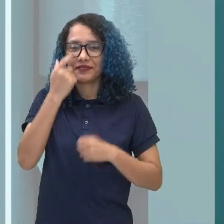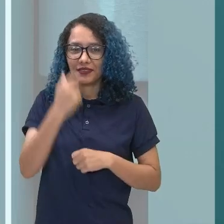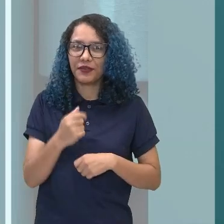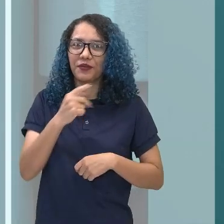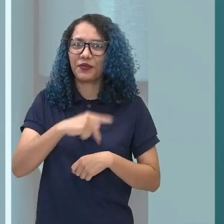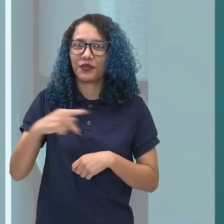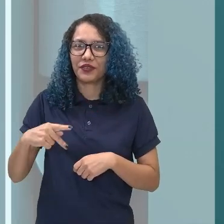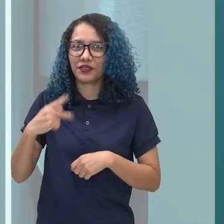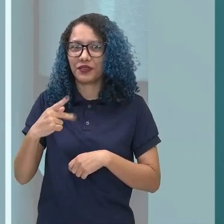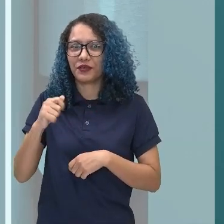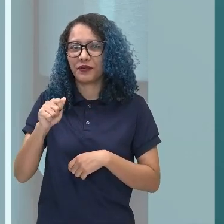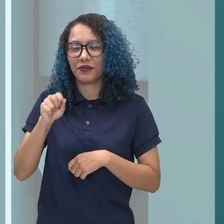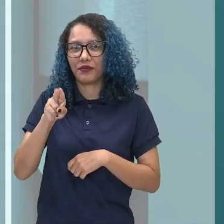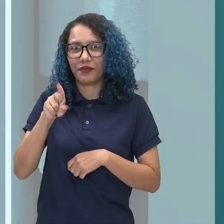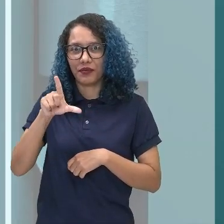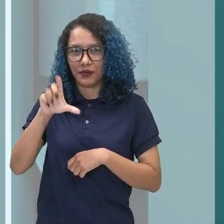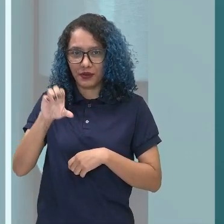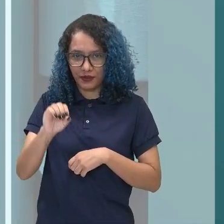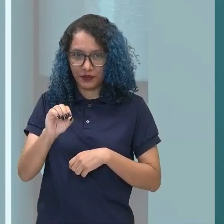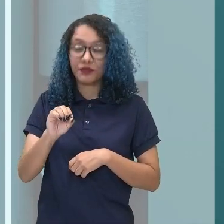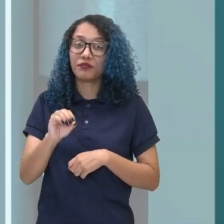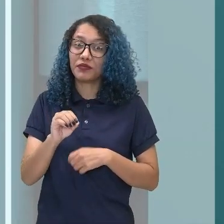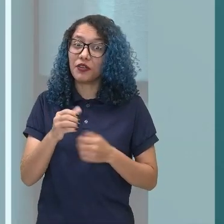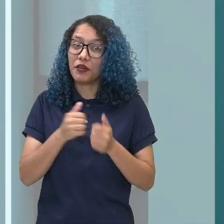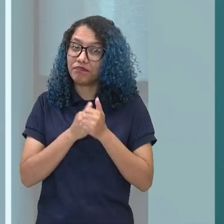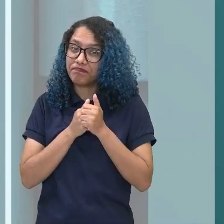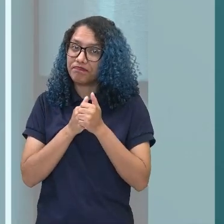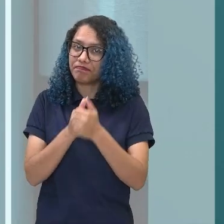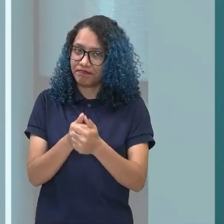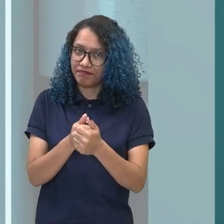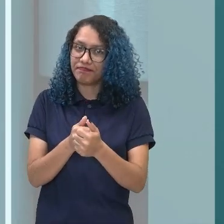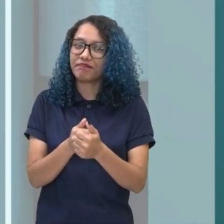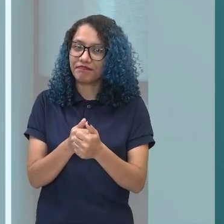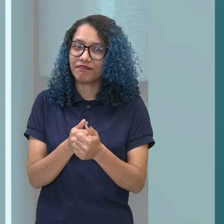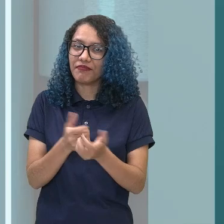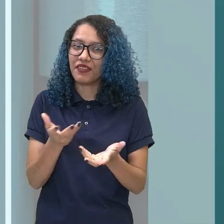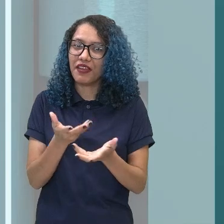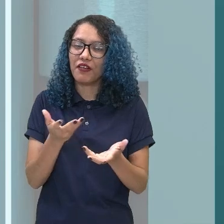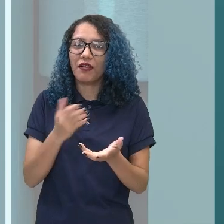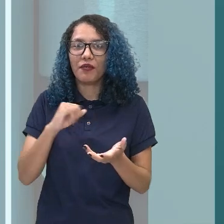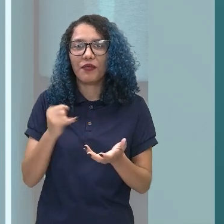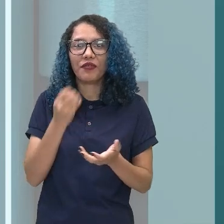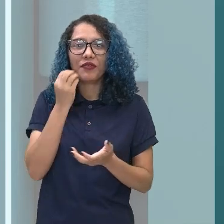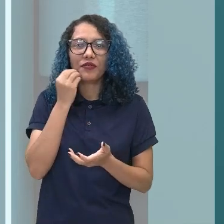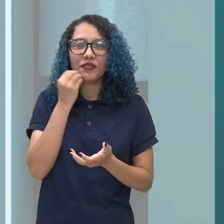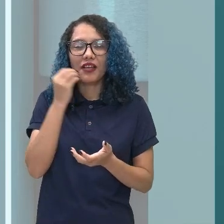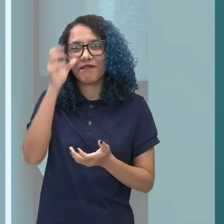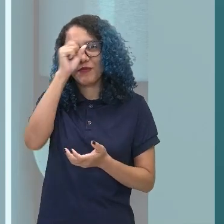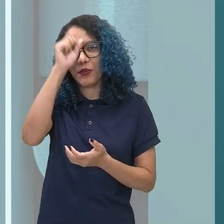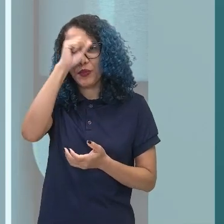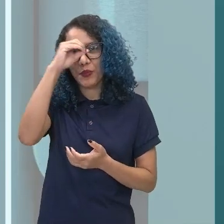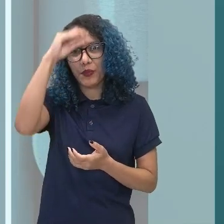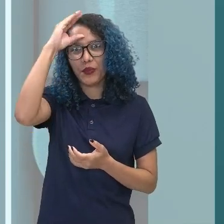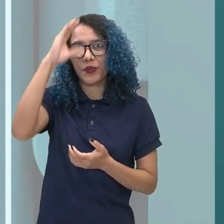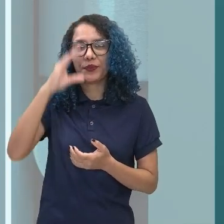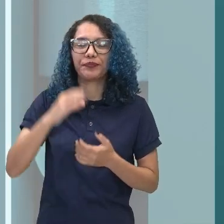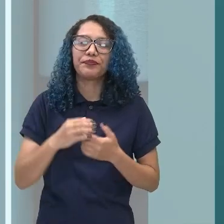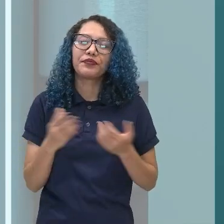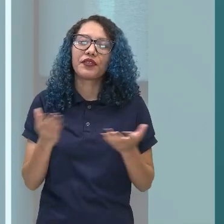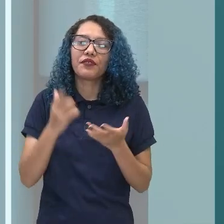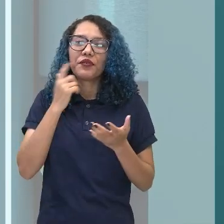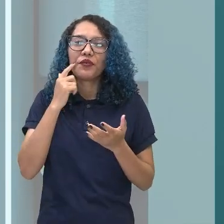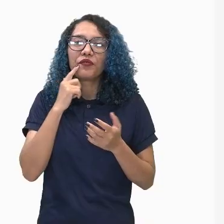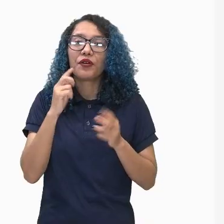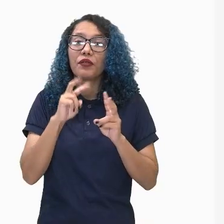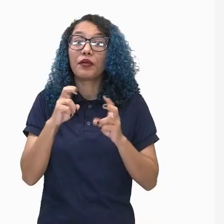Ricardo, seu professor de Educação Física. Estarei junto com vocês nessa oportunidade de aprender muito mais. Vamos ver o que nós temos por objeto de conhecimento para